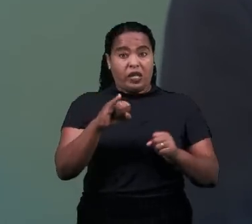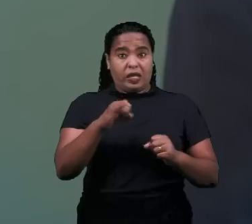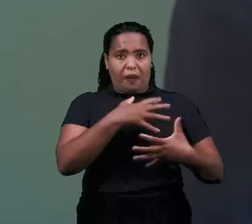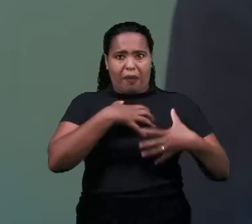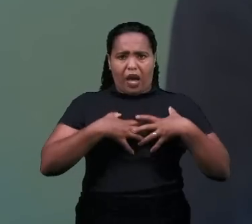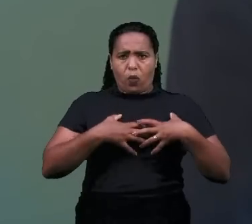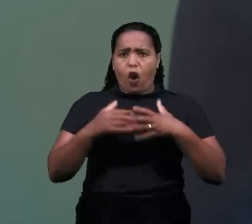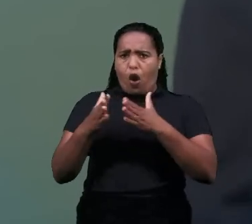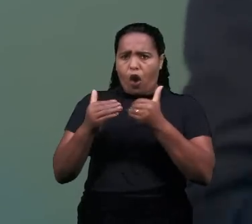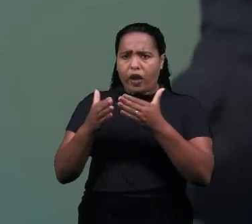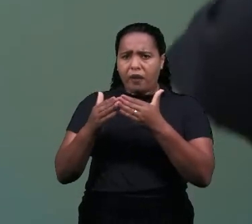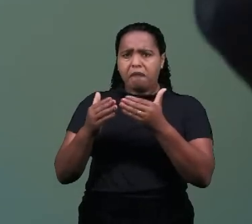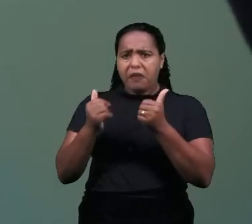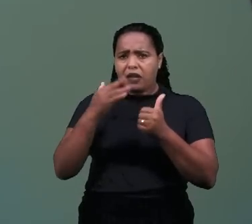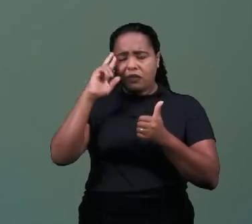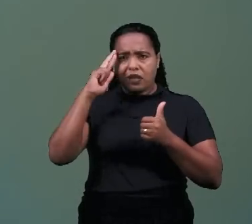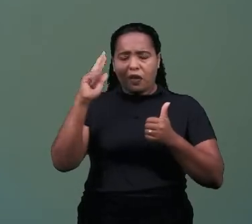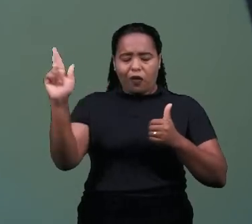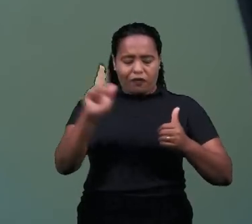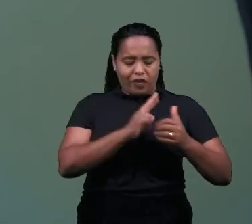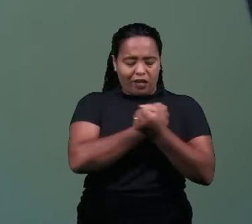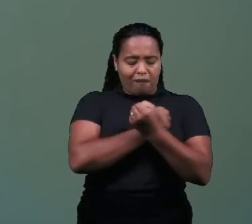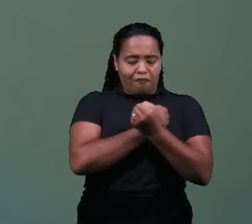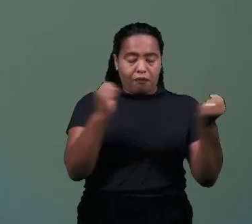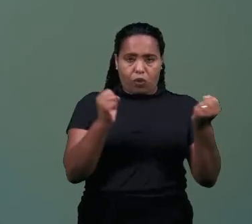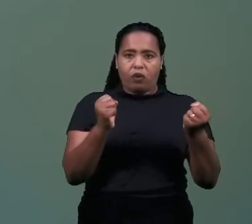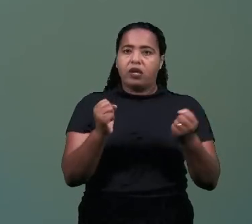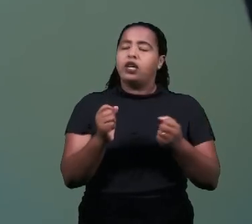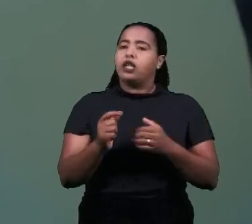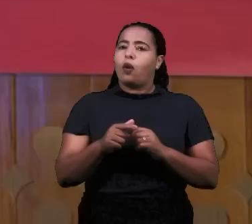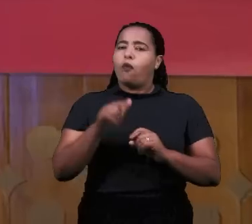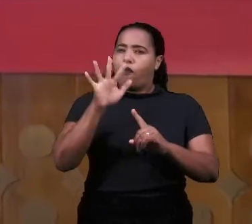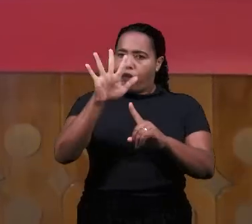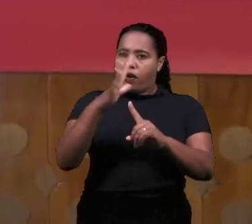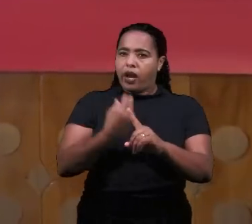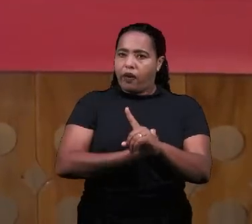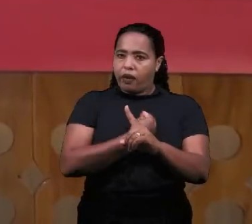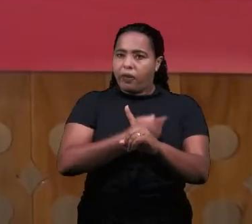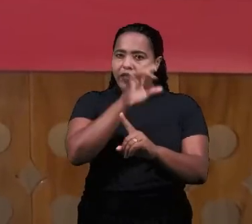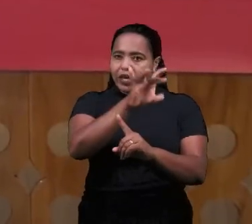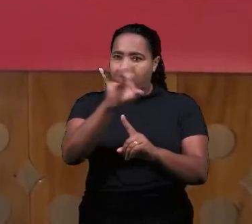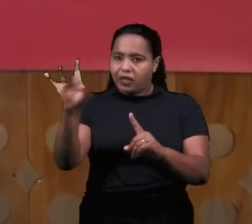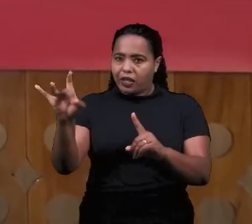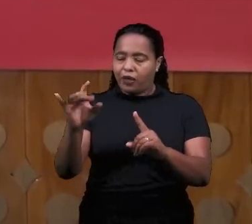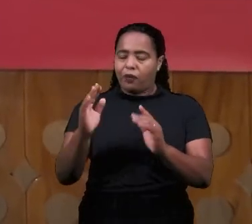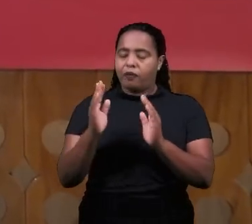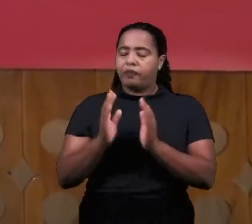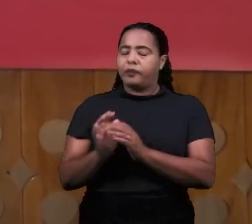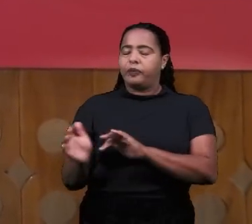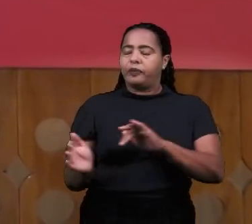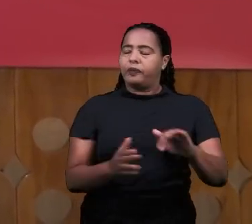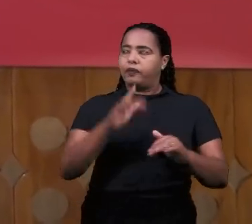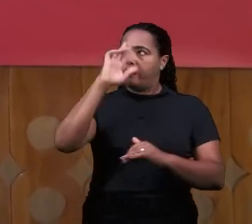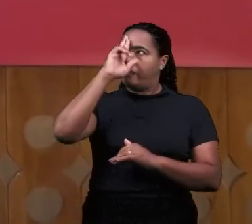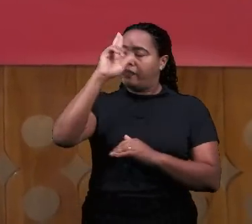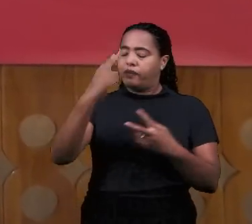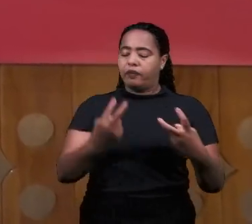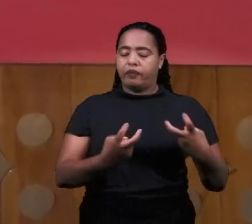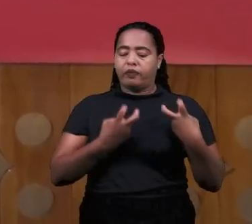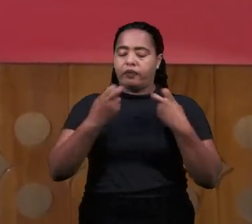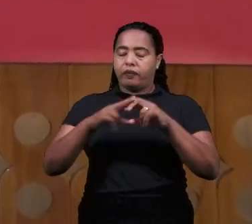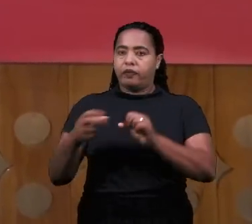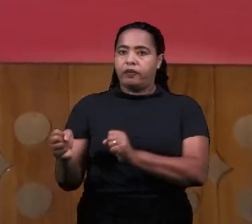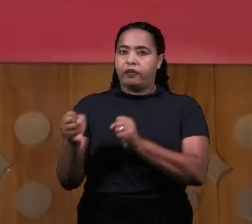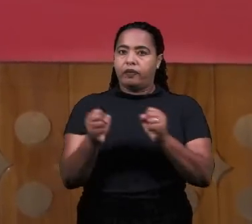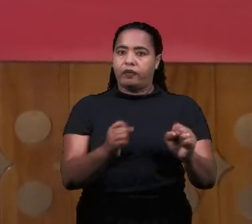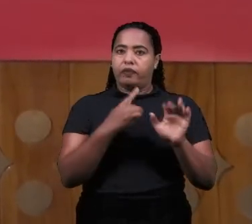Então vamos orar por esses irmãos que tem, essas irmãs estão com mágoa no coração. Senhor, clamamos pelo sangue de Jesus. Amém.